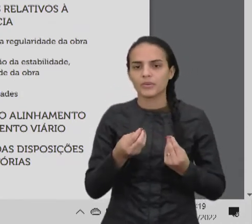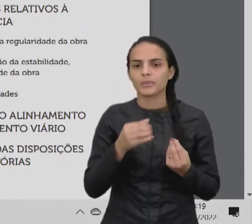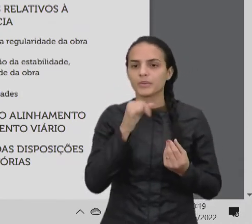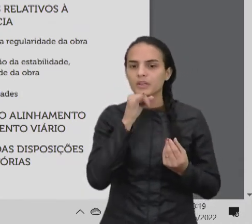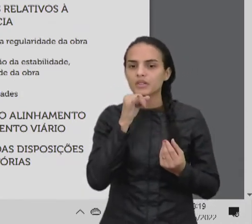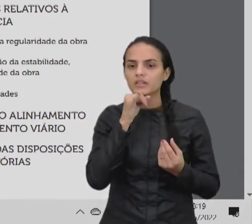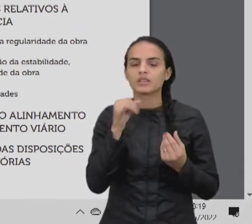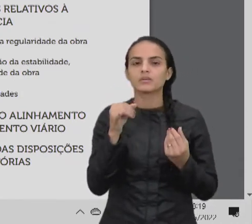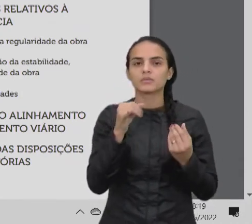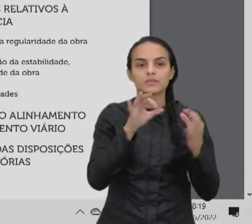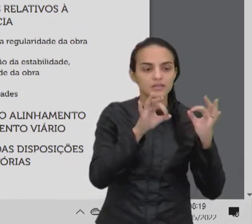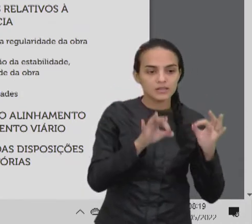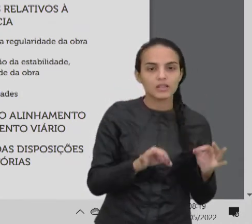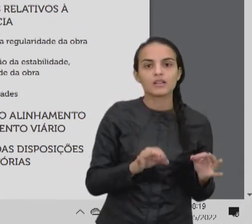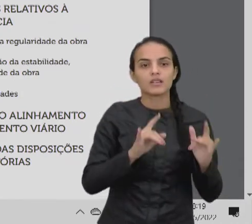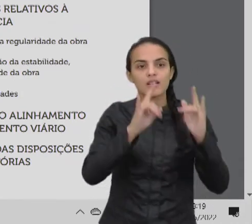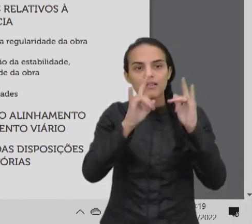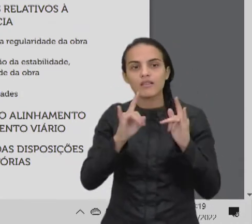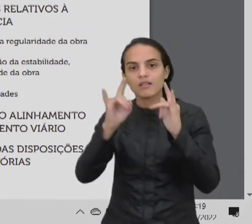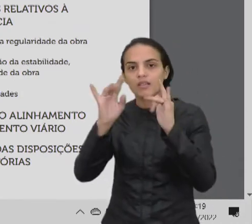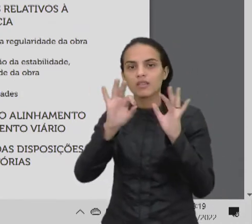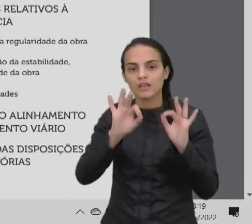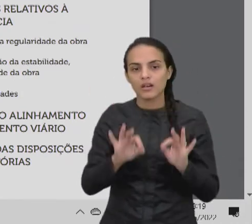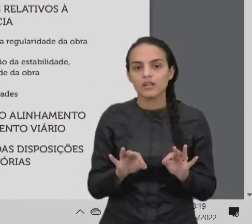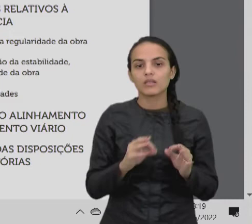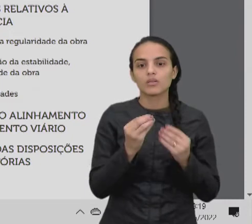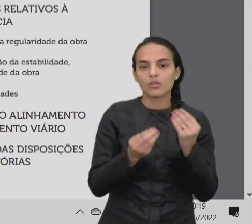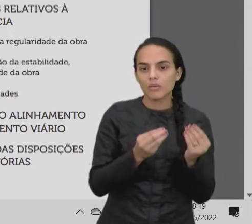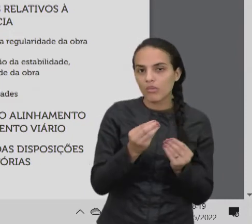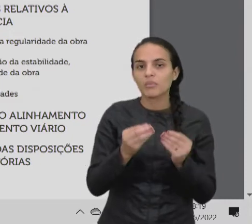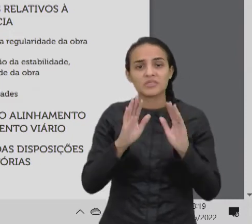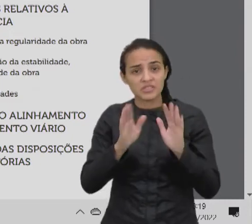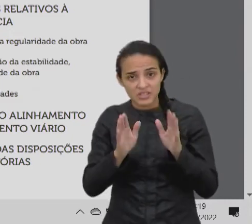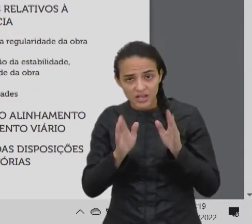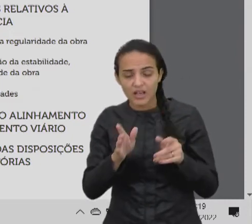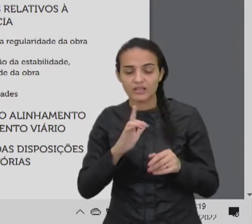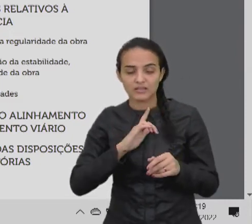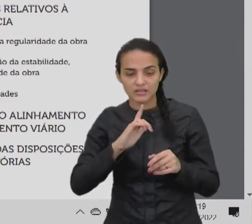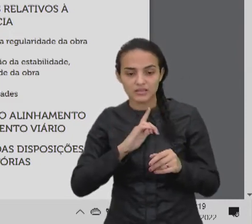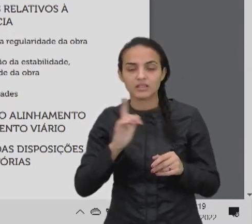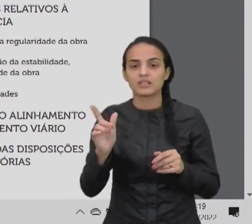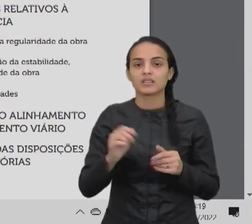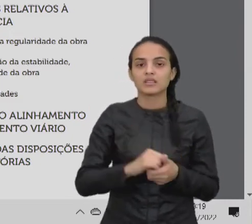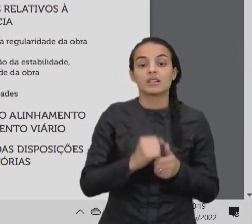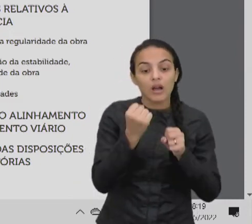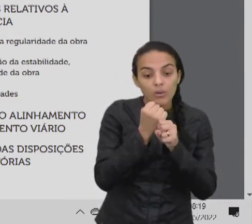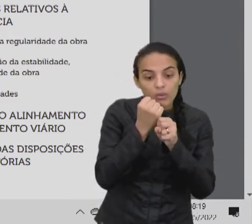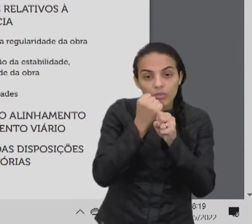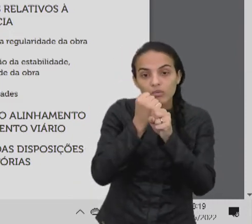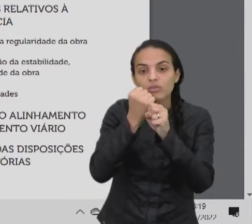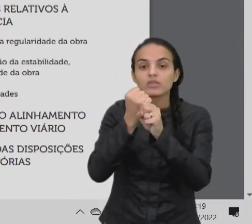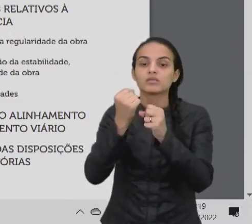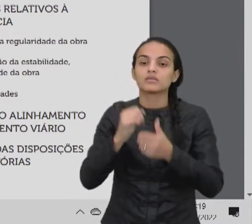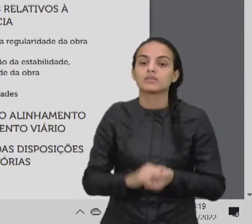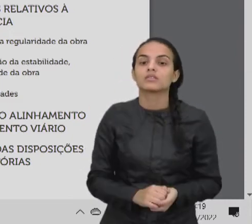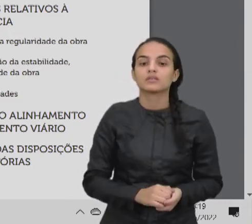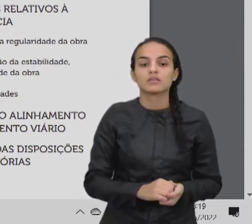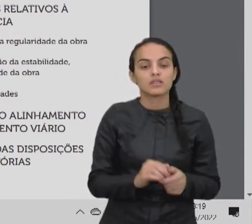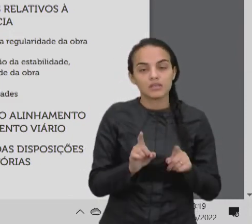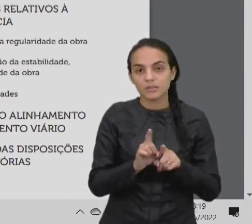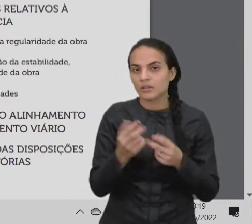edificação regular, né, da edificação regular, já existente, tá? Da reconstrução, da